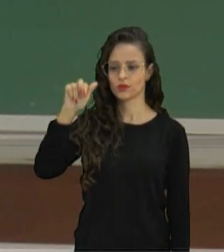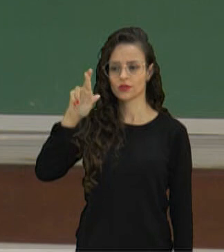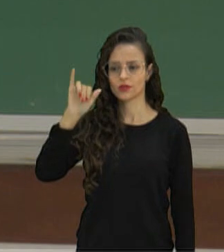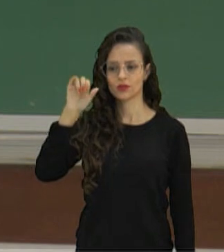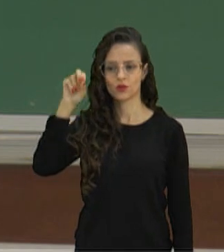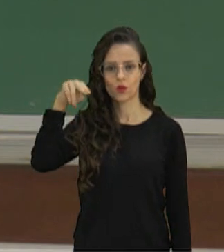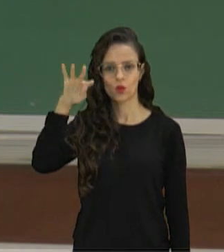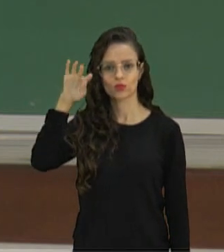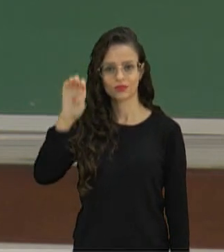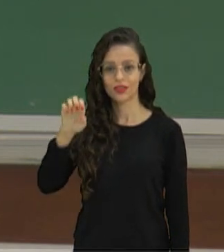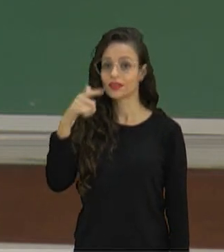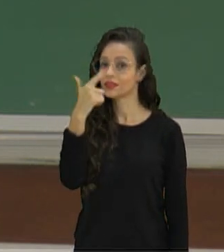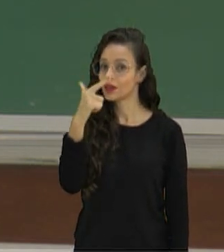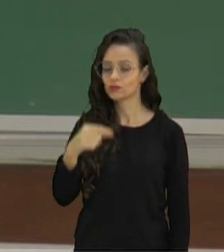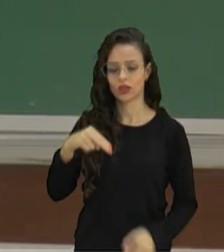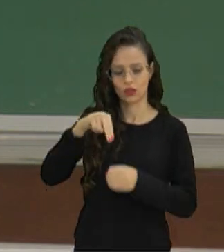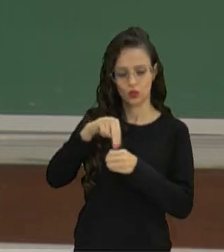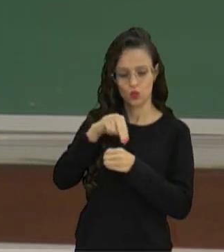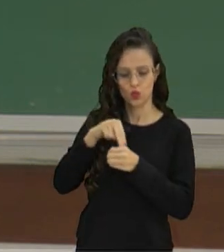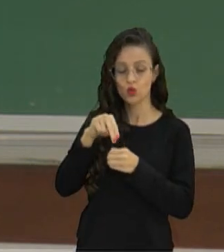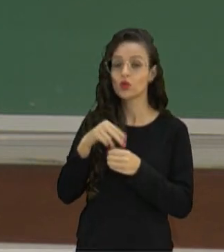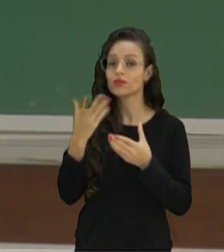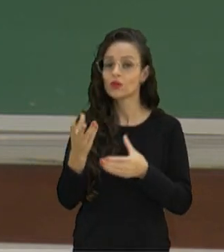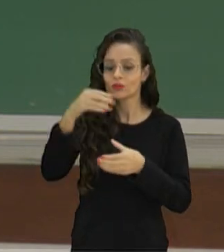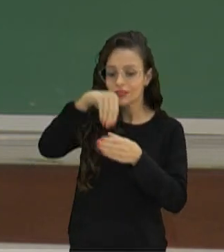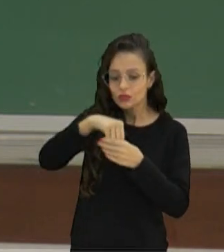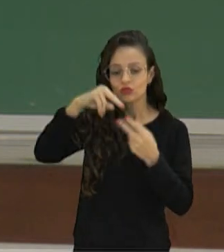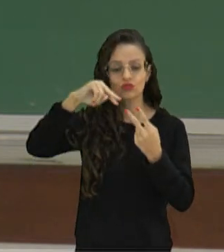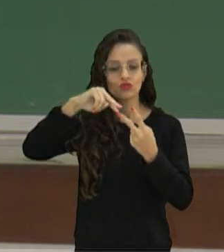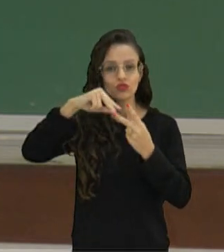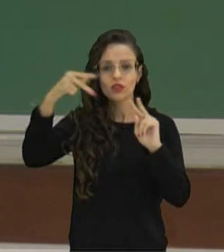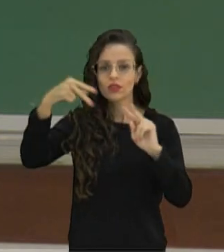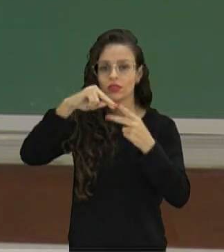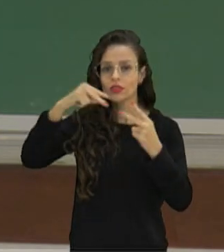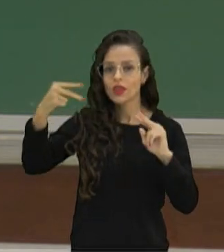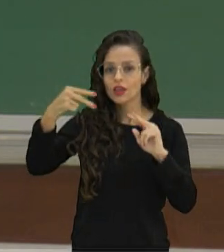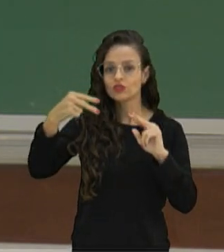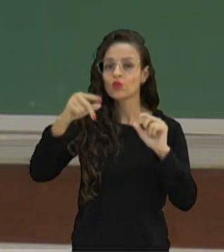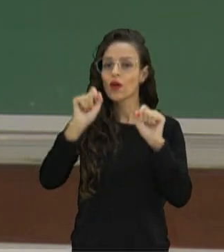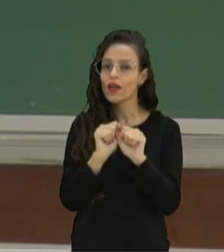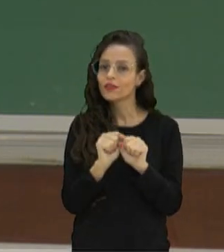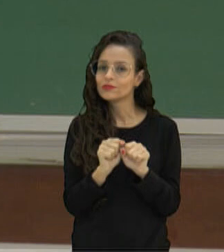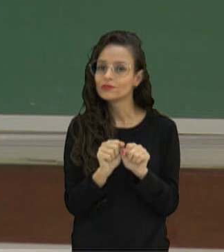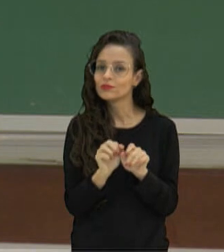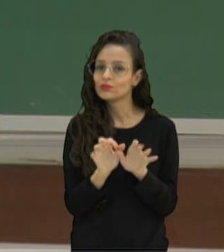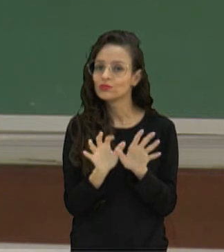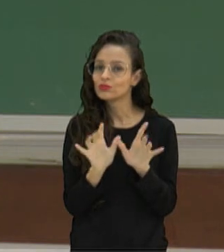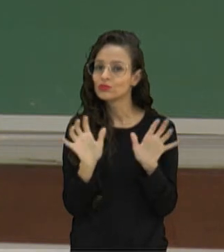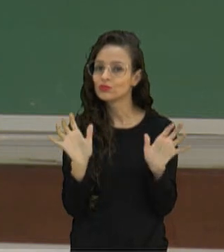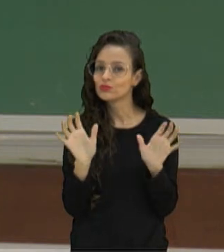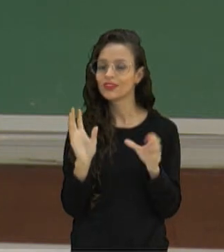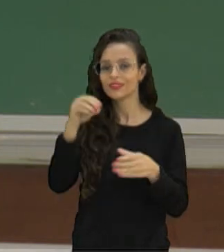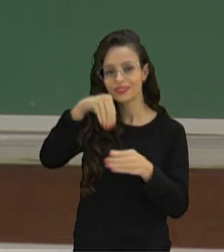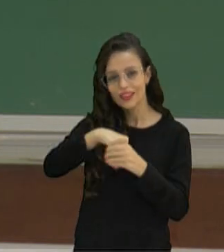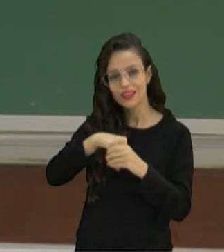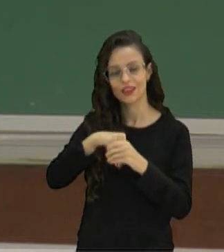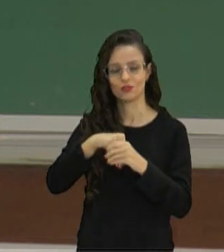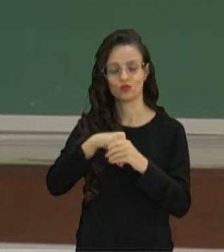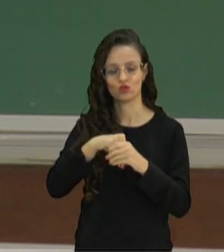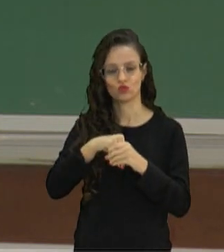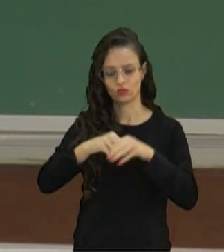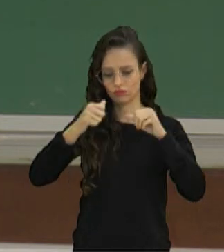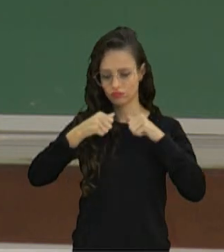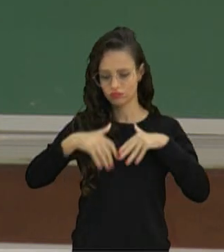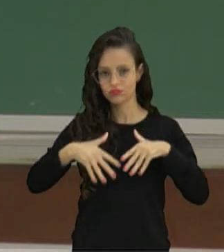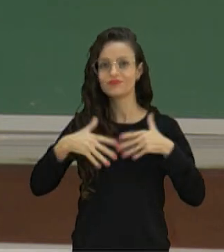que não têm carioteca, portanto, o material genético está disperso dentro do próprio corpo do ser